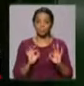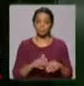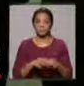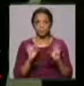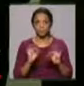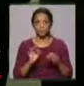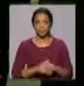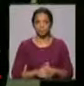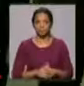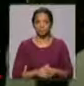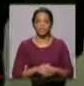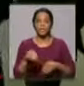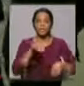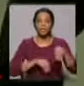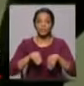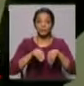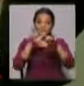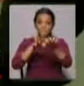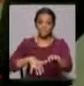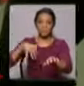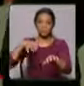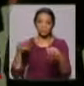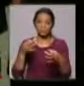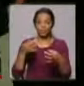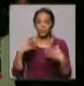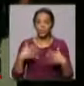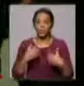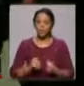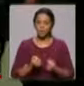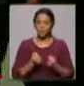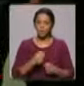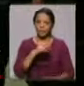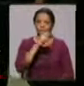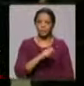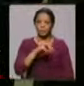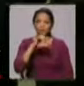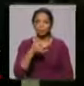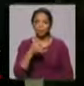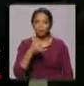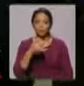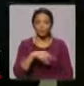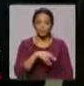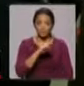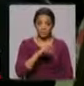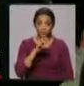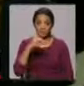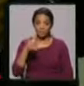pessoas a votação no Parlamento britânico foi miva 382 votos